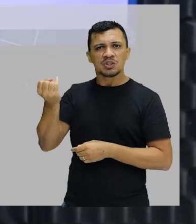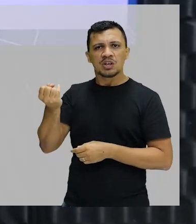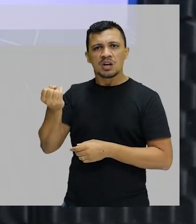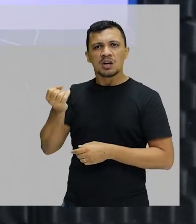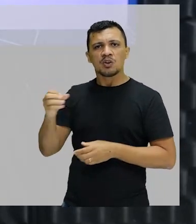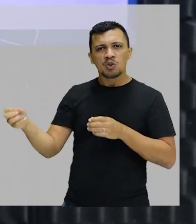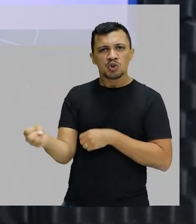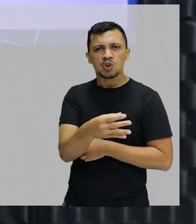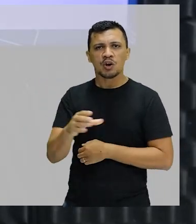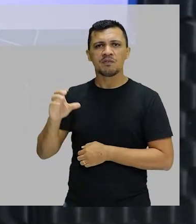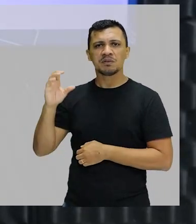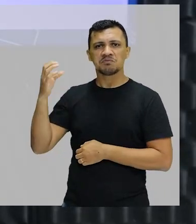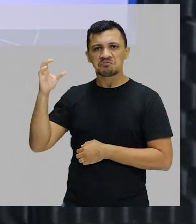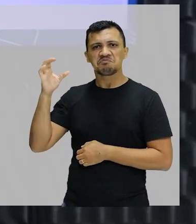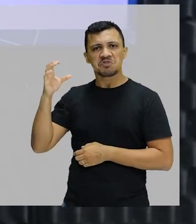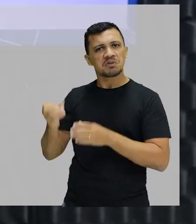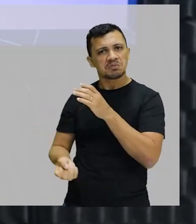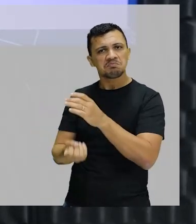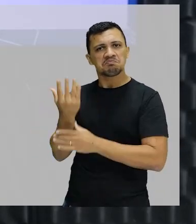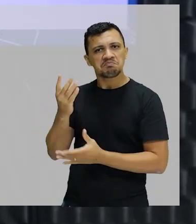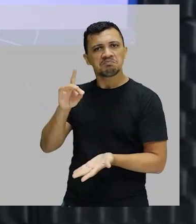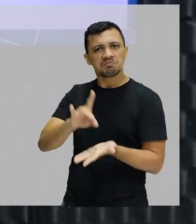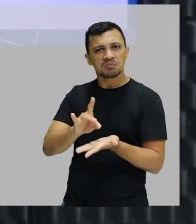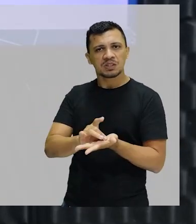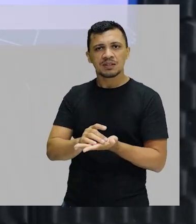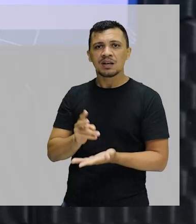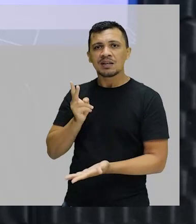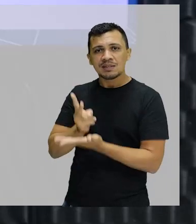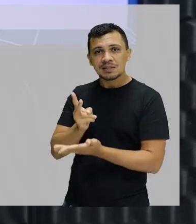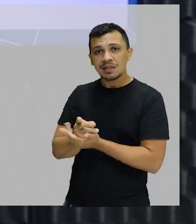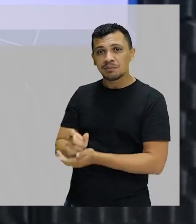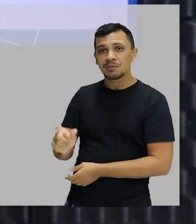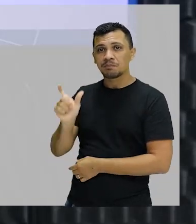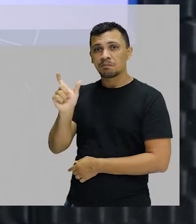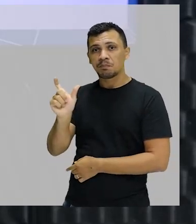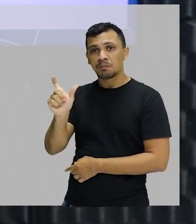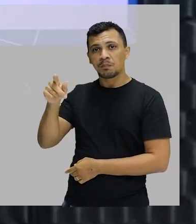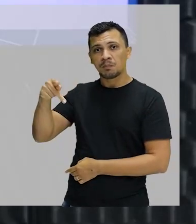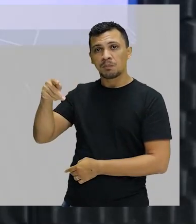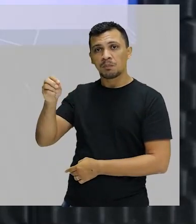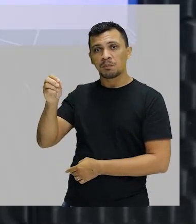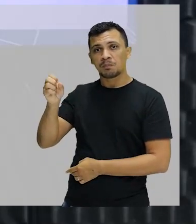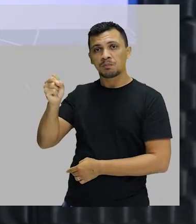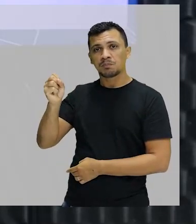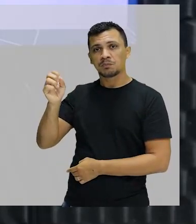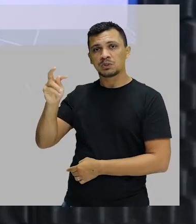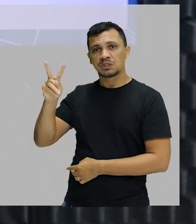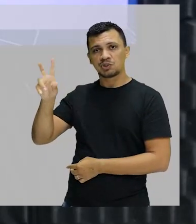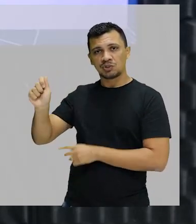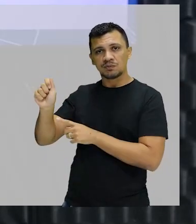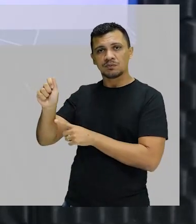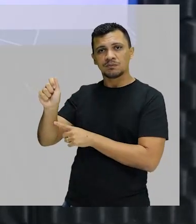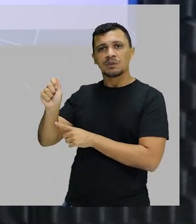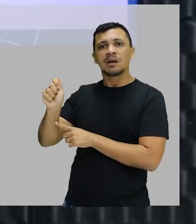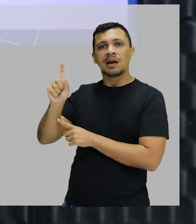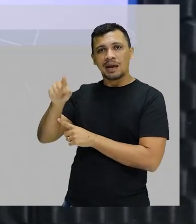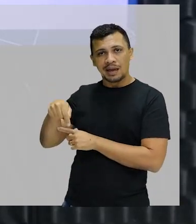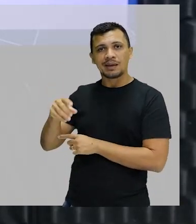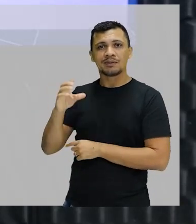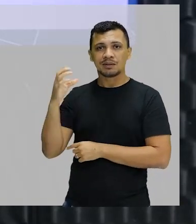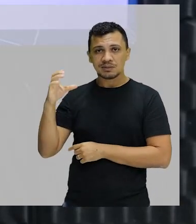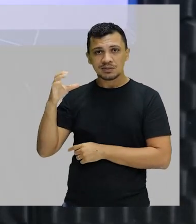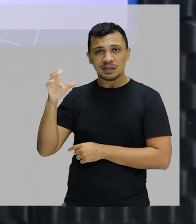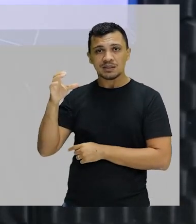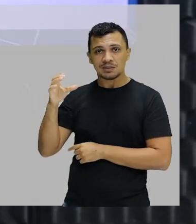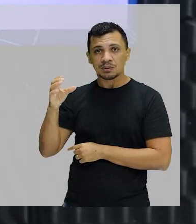ciência, ok? Então, toda vez que falar de positivo, positiva, positivista, a gente está falando da ciência. É isso, tá? É uma